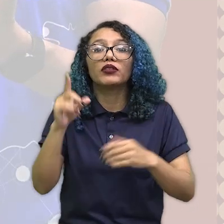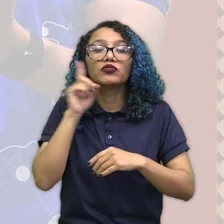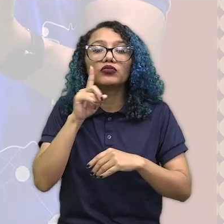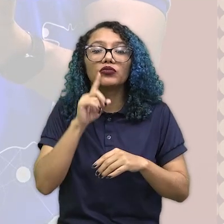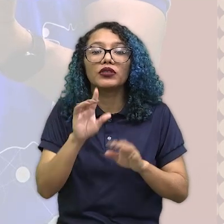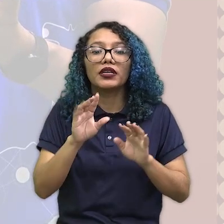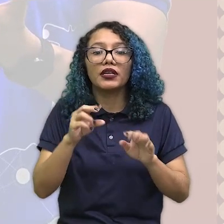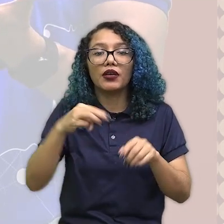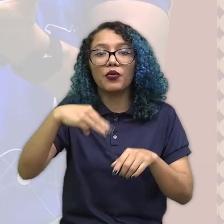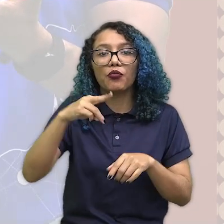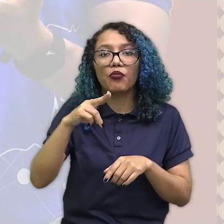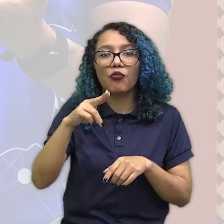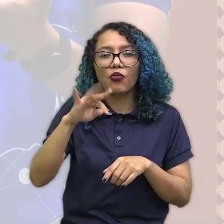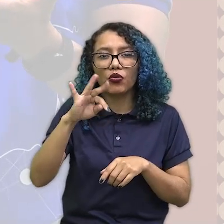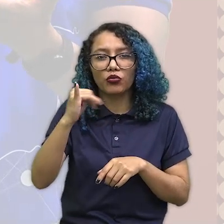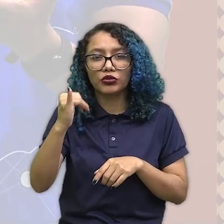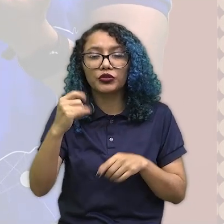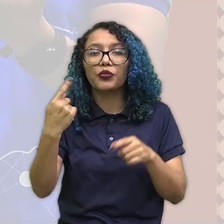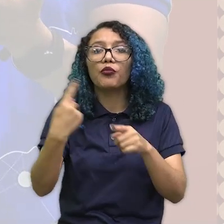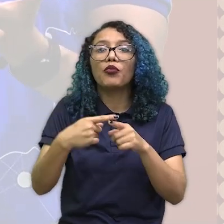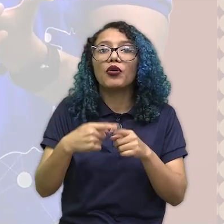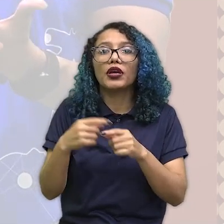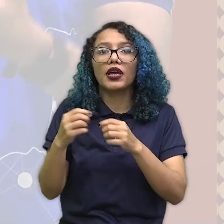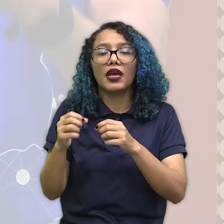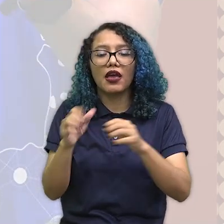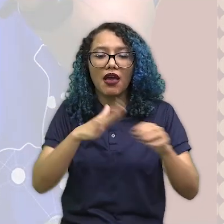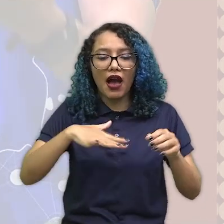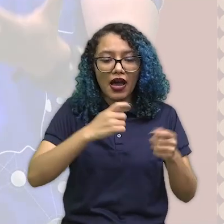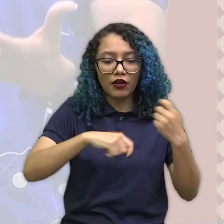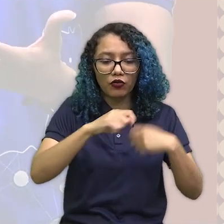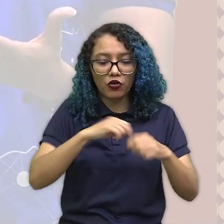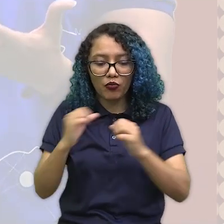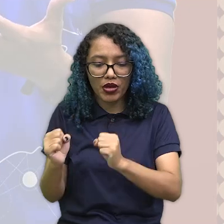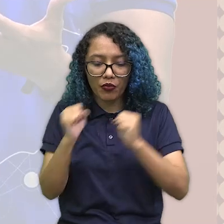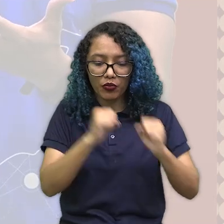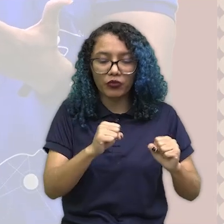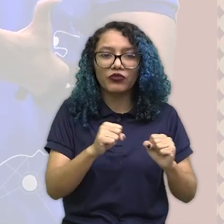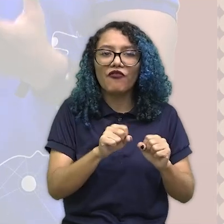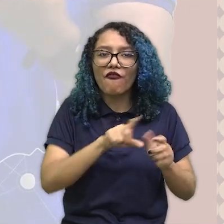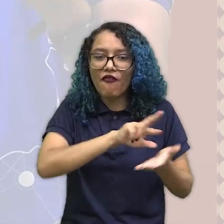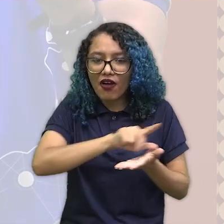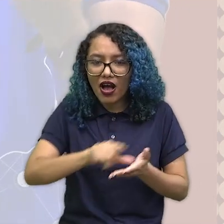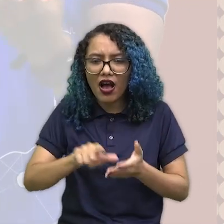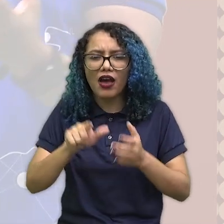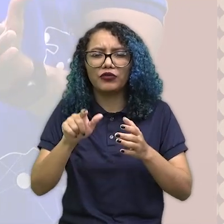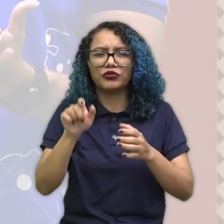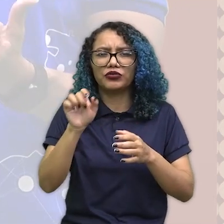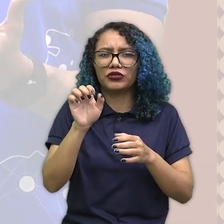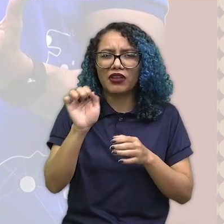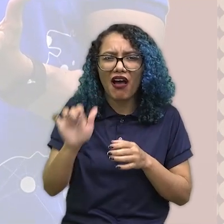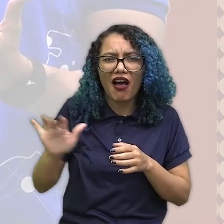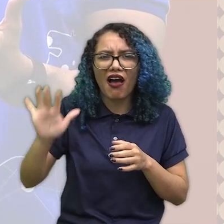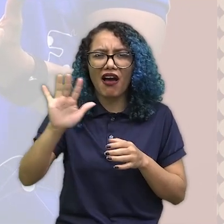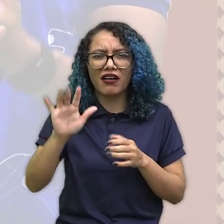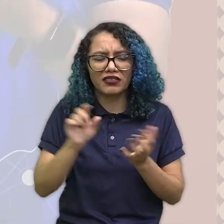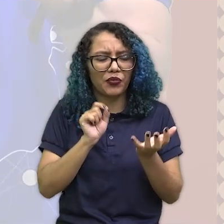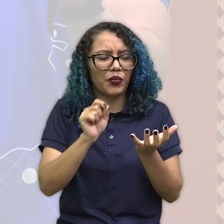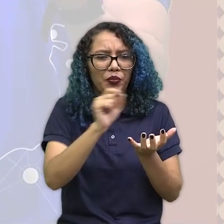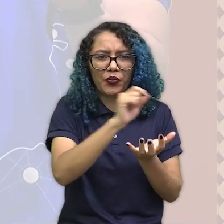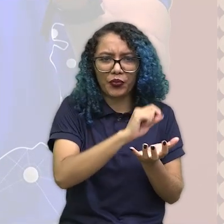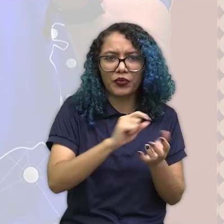e multi, porque a gente tem diversos polos de poder espalhados pelo mundo, na Ásia, no continente europeu e em outras regiões do nosso